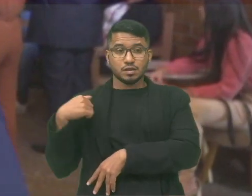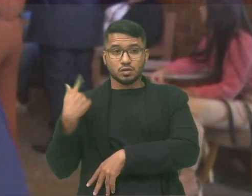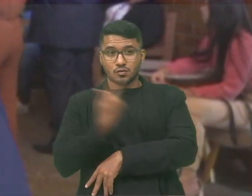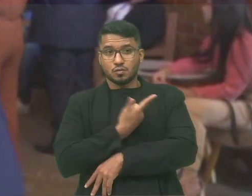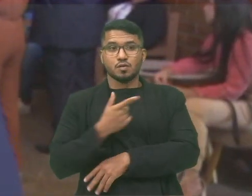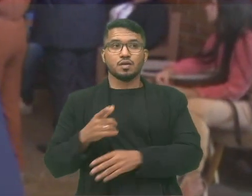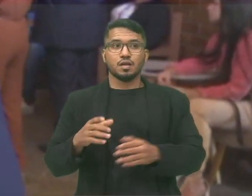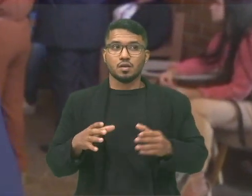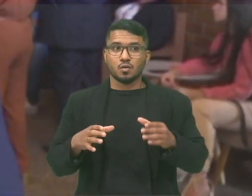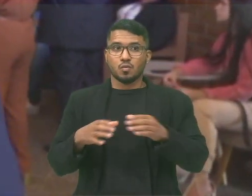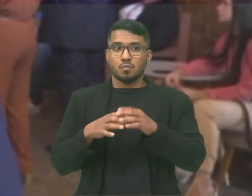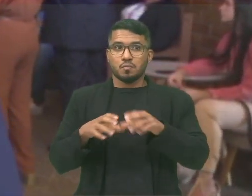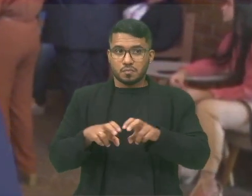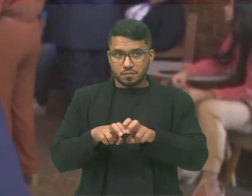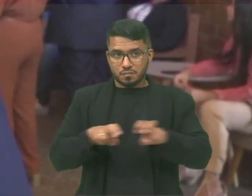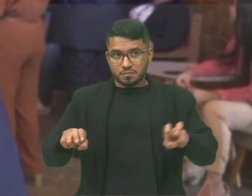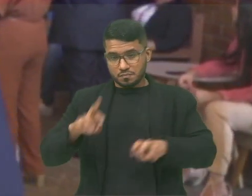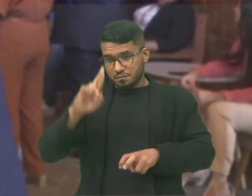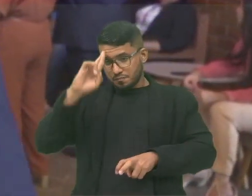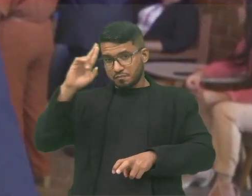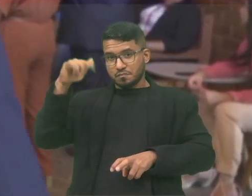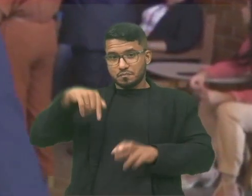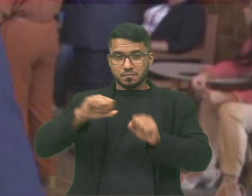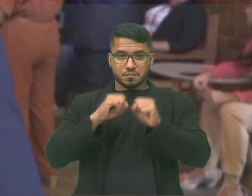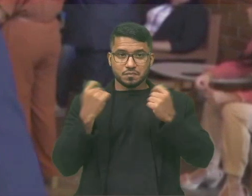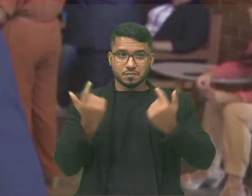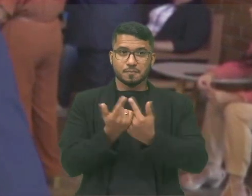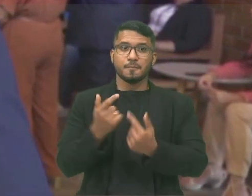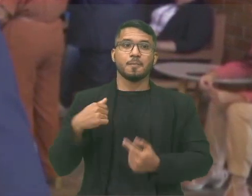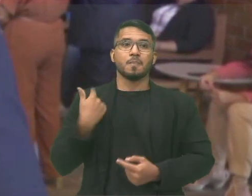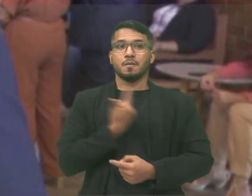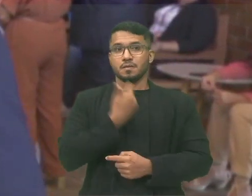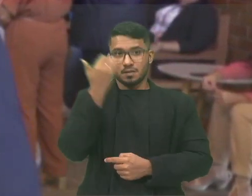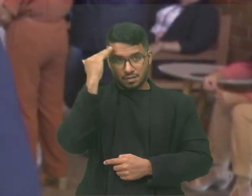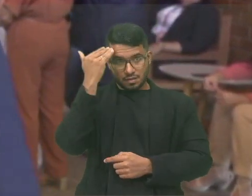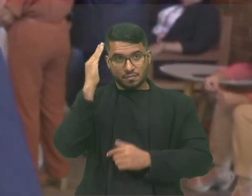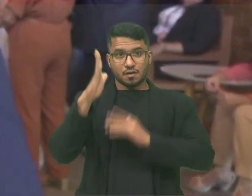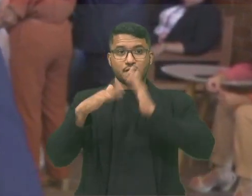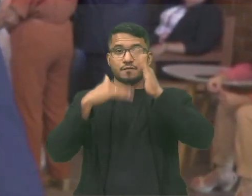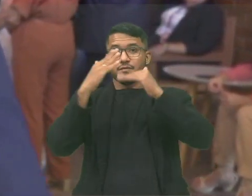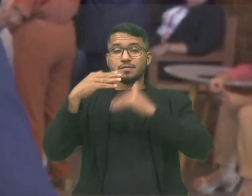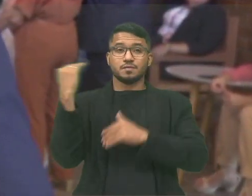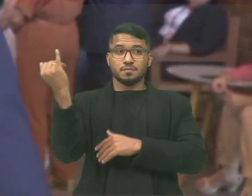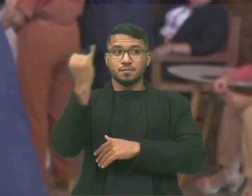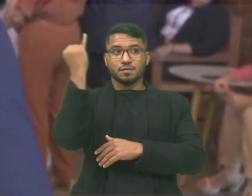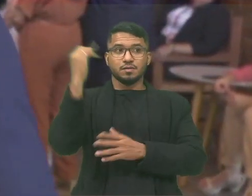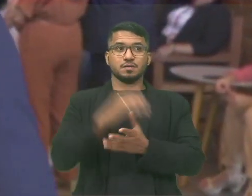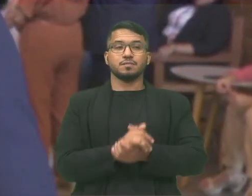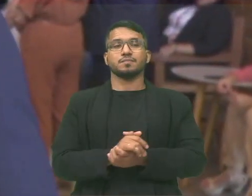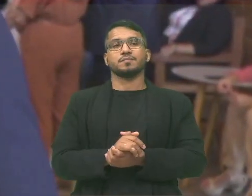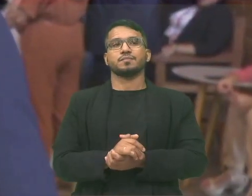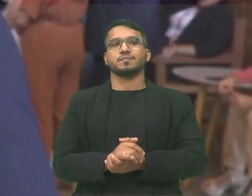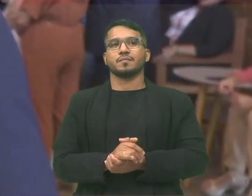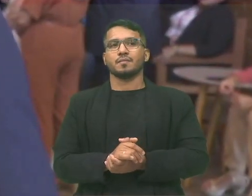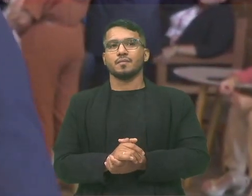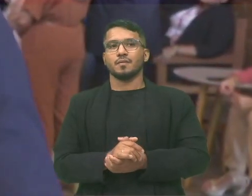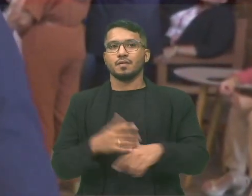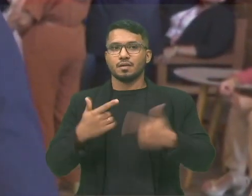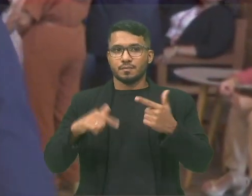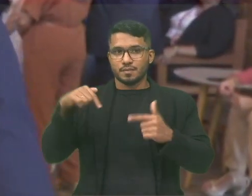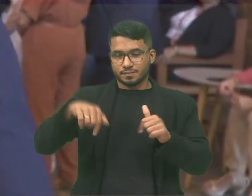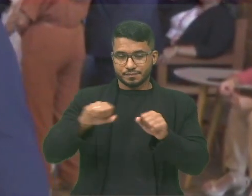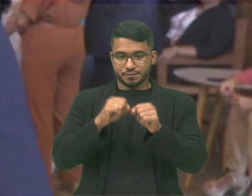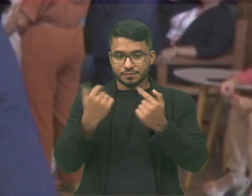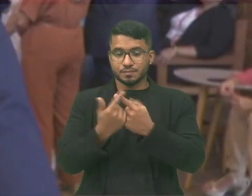parte da mesa diretora da casa, e nós entendemos que é um avanço muito grande nos serviços que são prestados pela Assembleia,